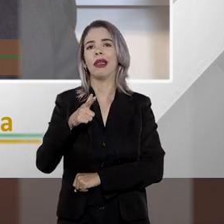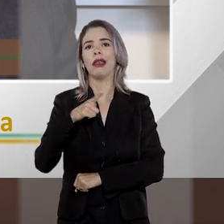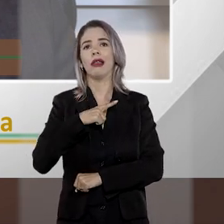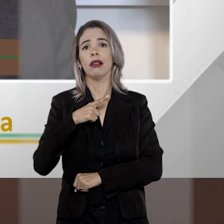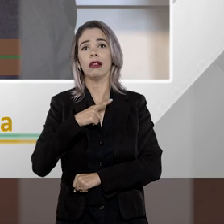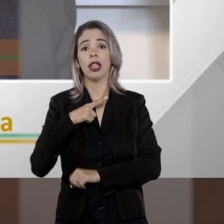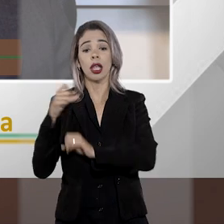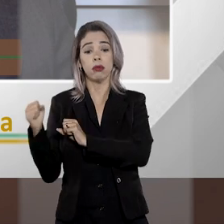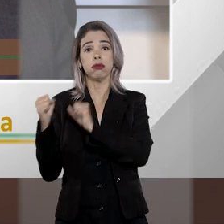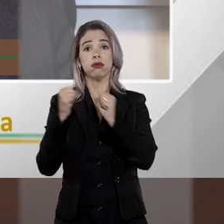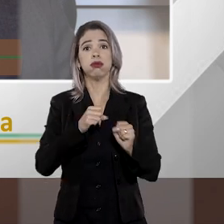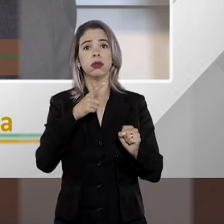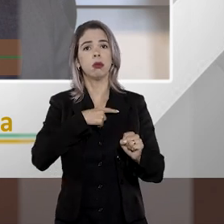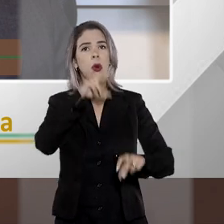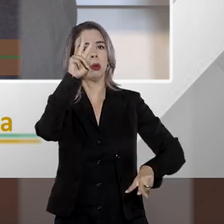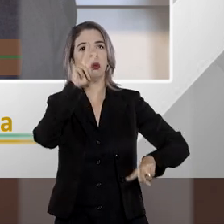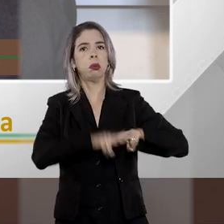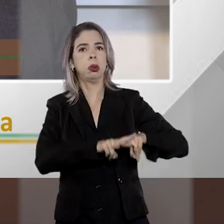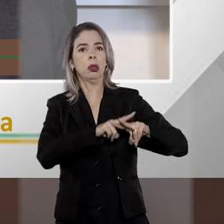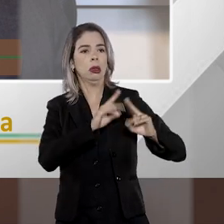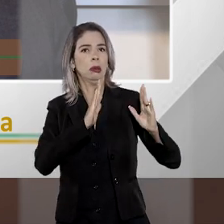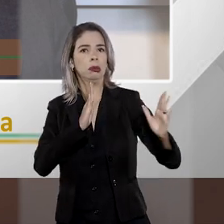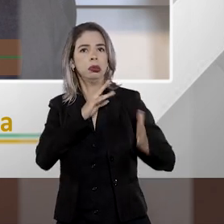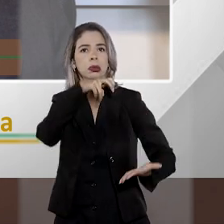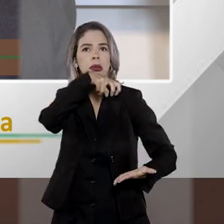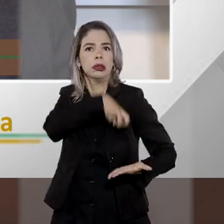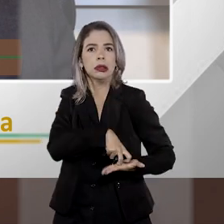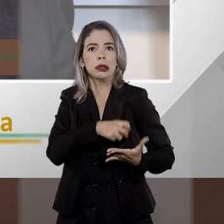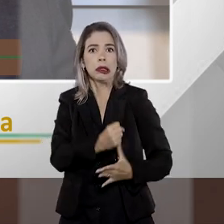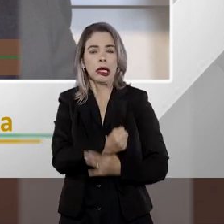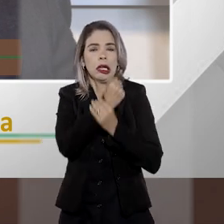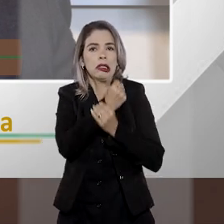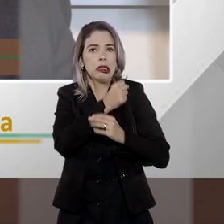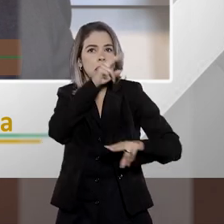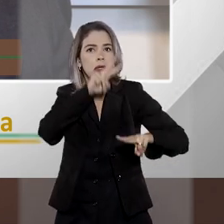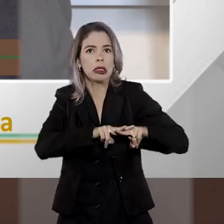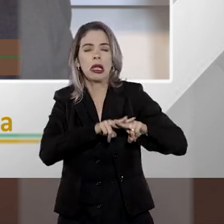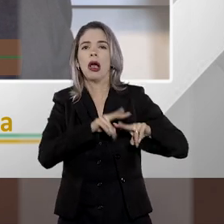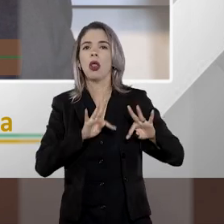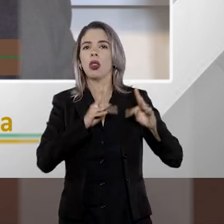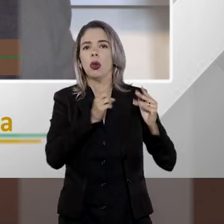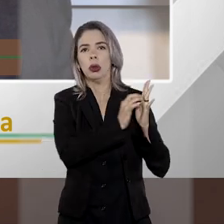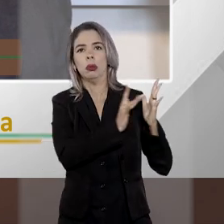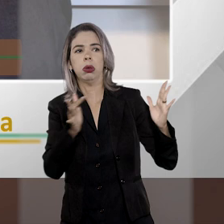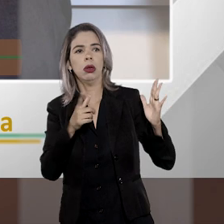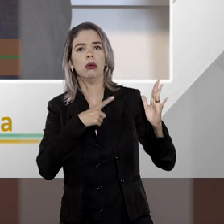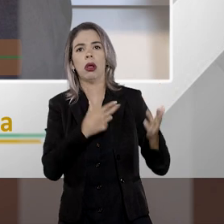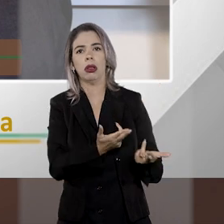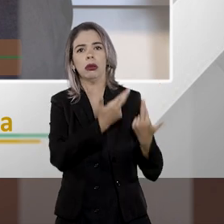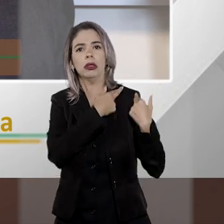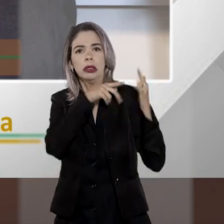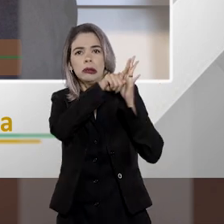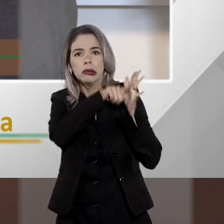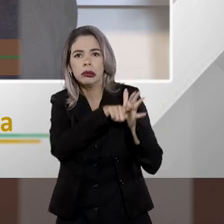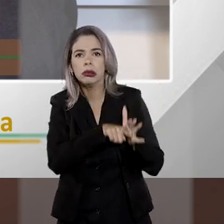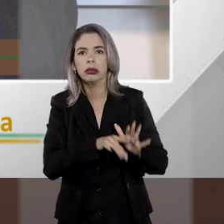propriamente o poder-dever de executar uma pena, o poder-dever de assegurar a prisão cautelar ao longo da apuração da responsabilidade penal,